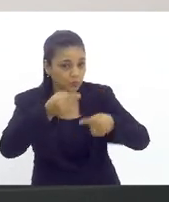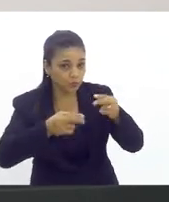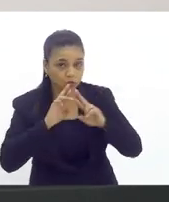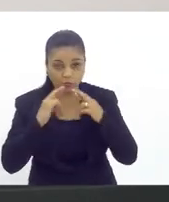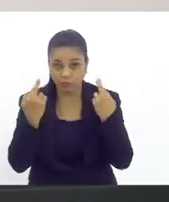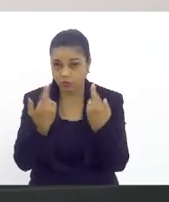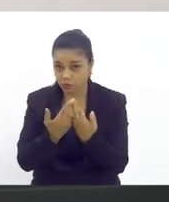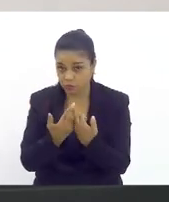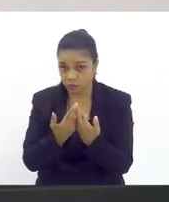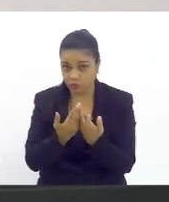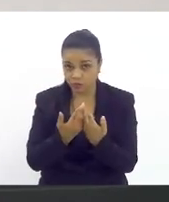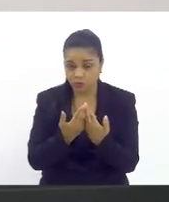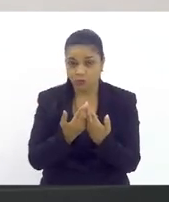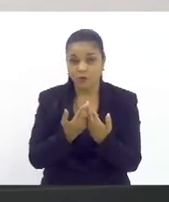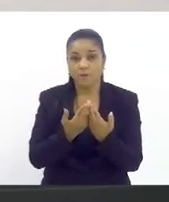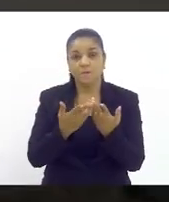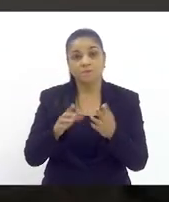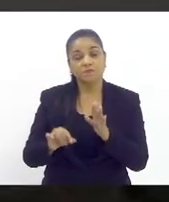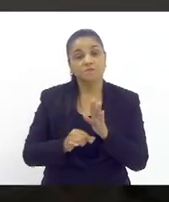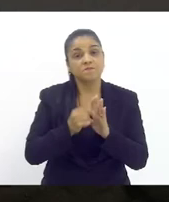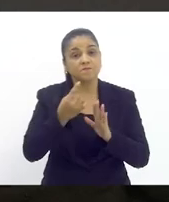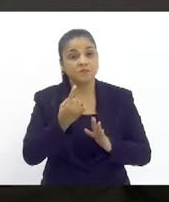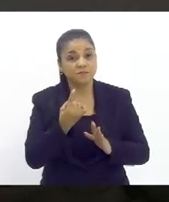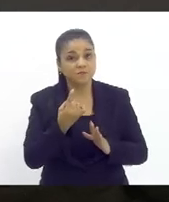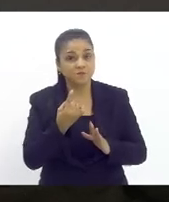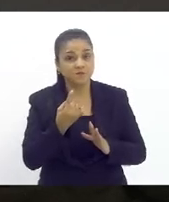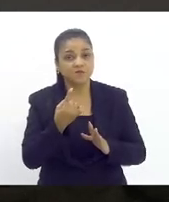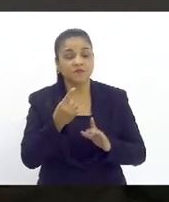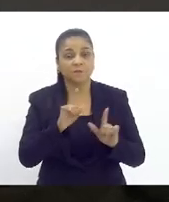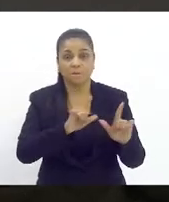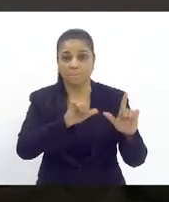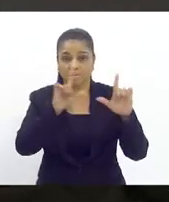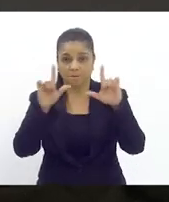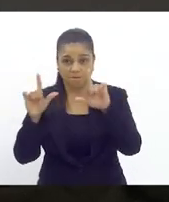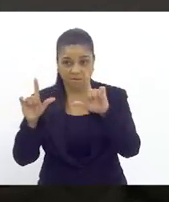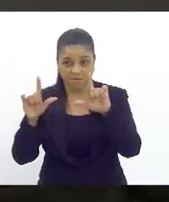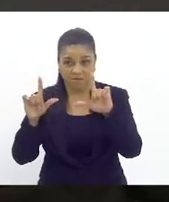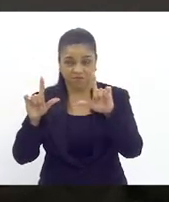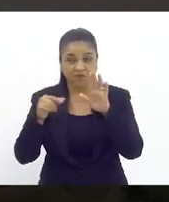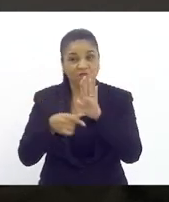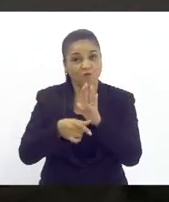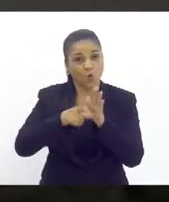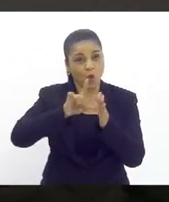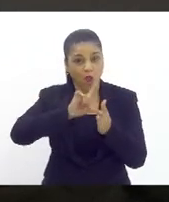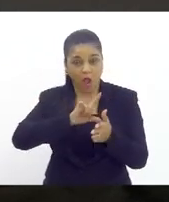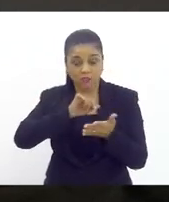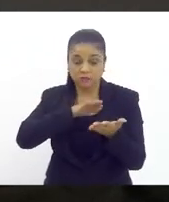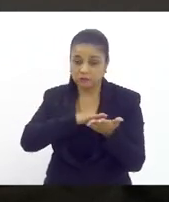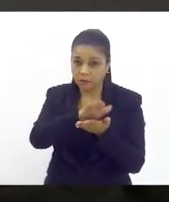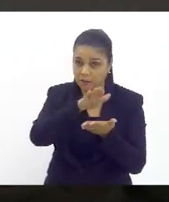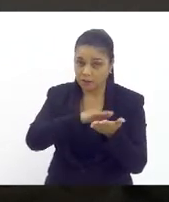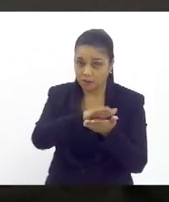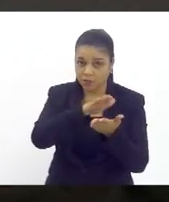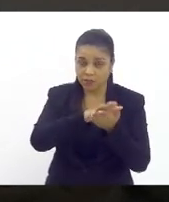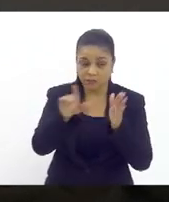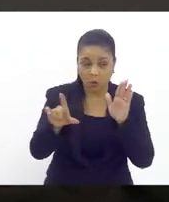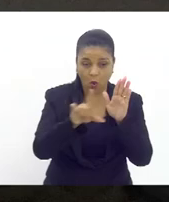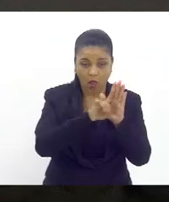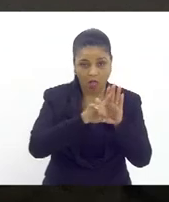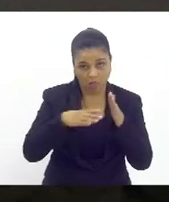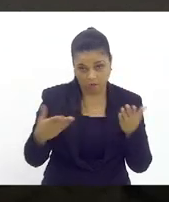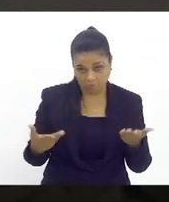reuniões Então a primeira tá aí foi antes até da publicação da Lei atual